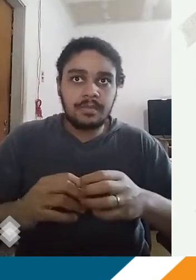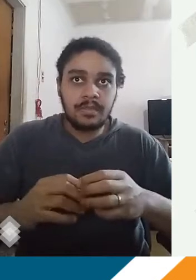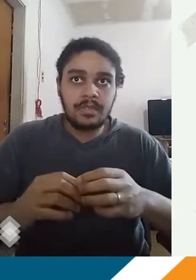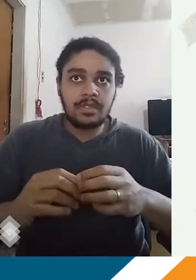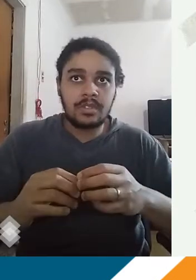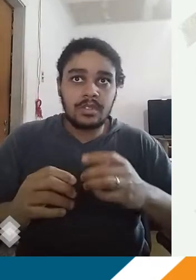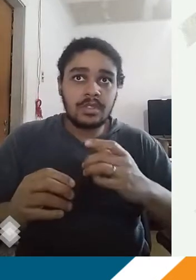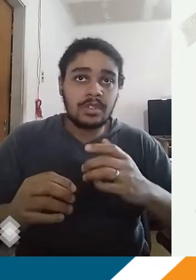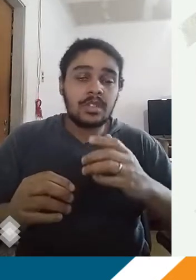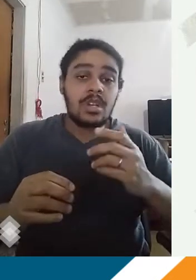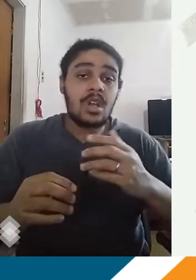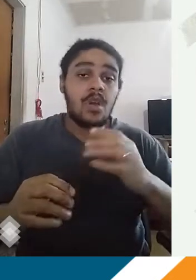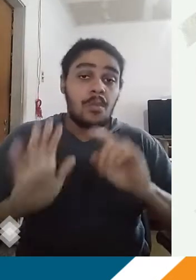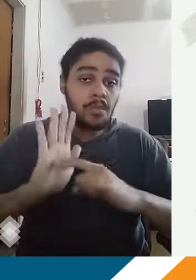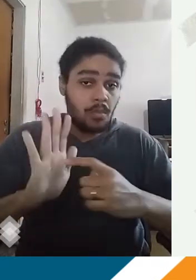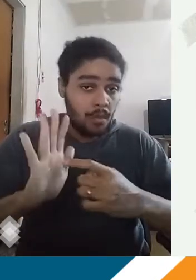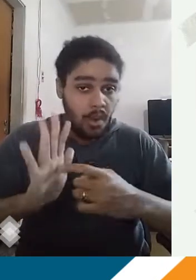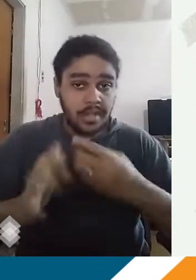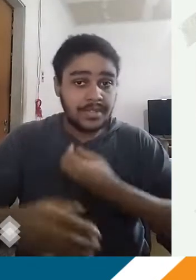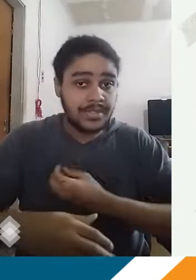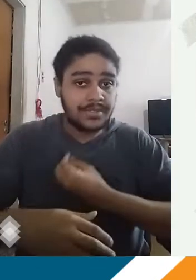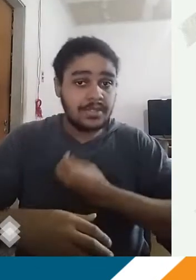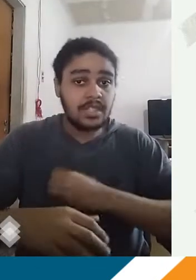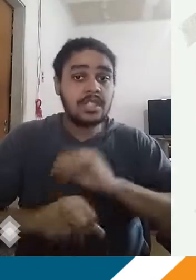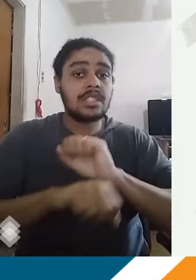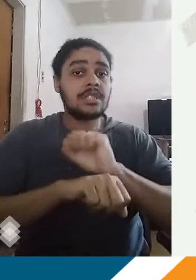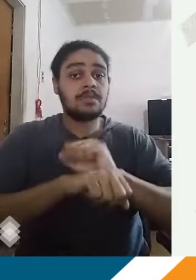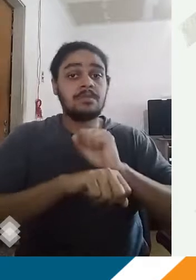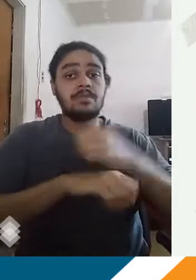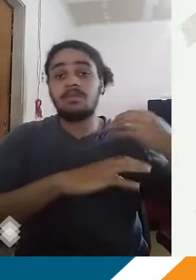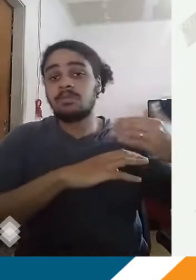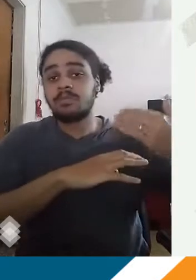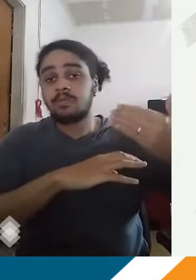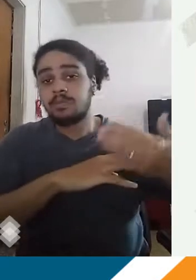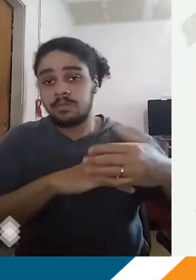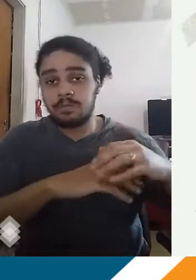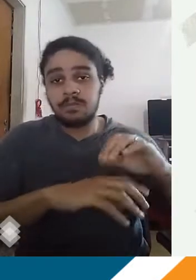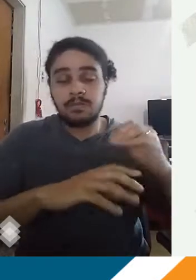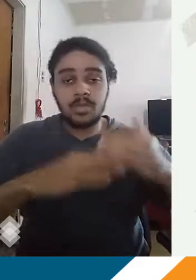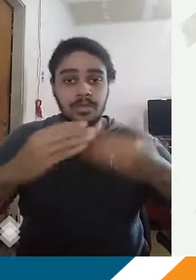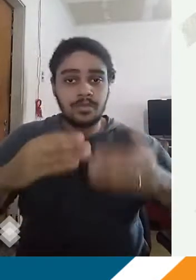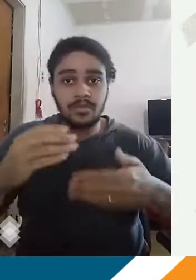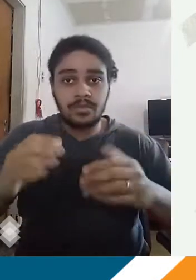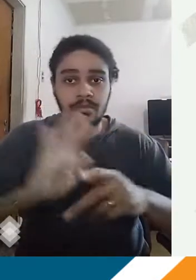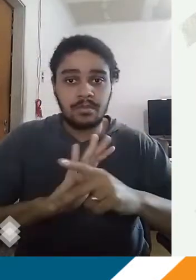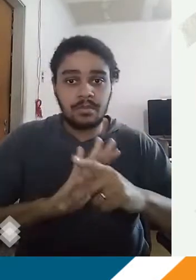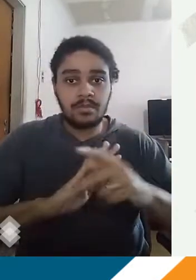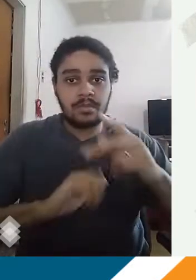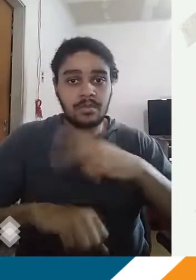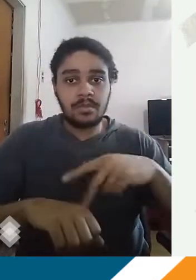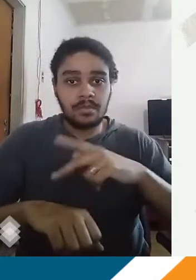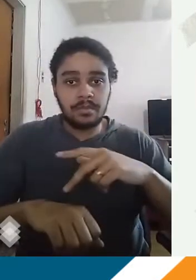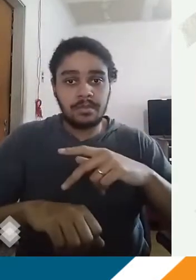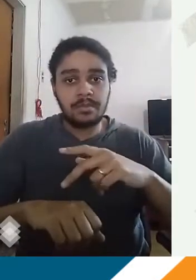topo estreito, que aponta reduzida expectativa de vida. Essa pirâmide é típica de um país subdesenvolvido. Logo depois teremos a